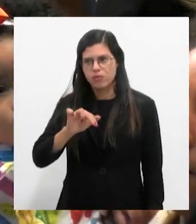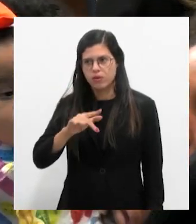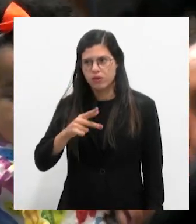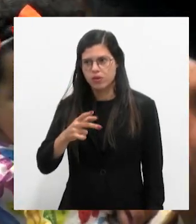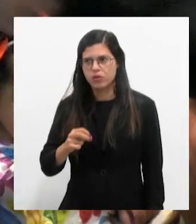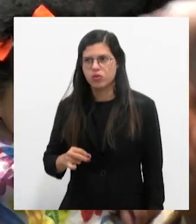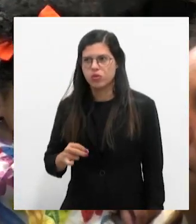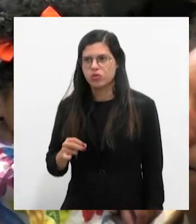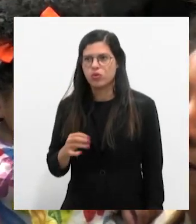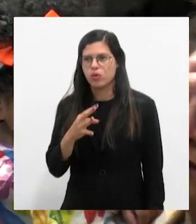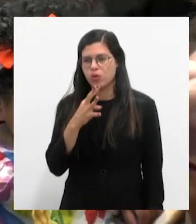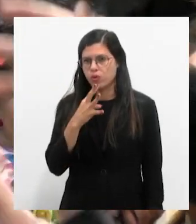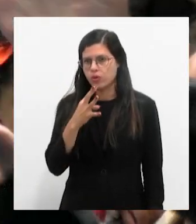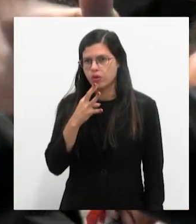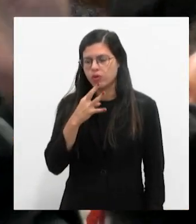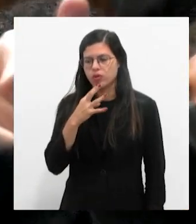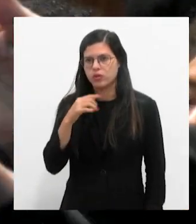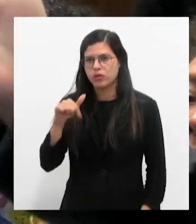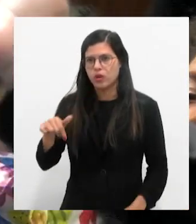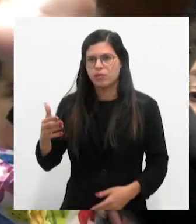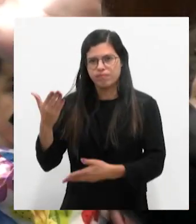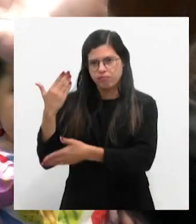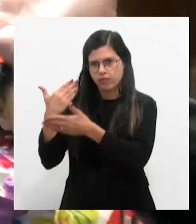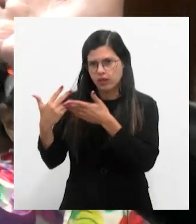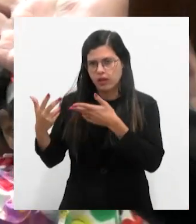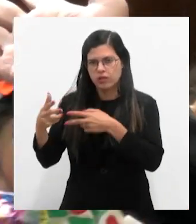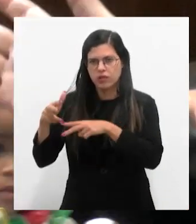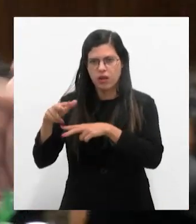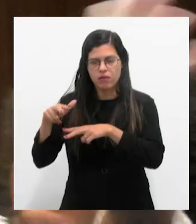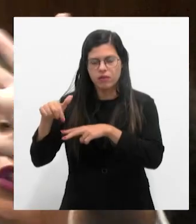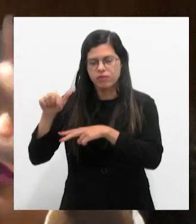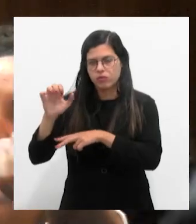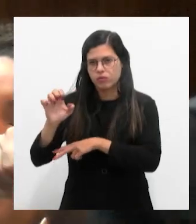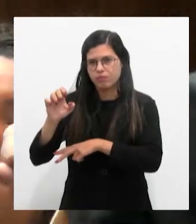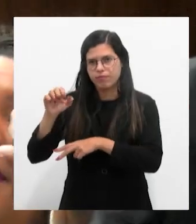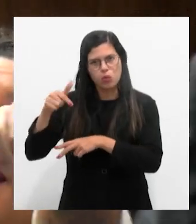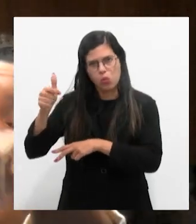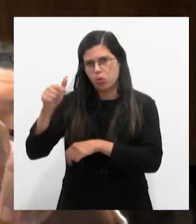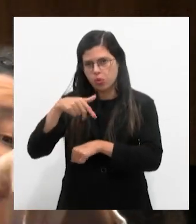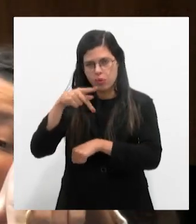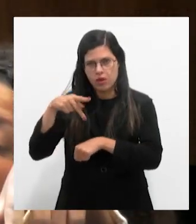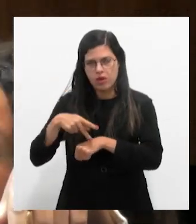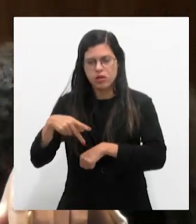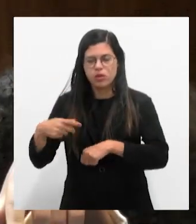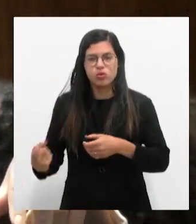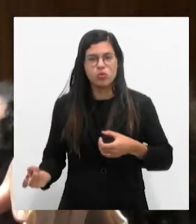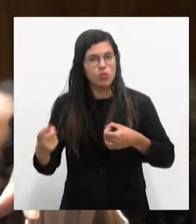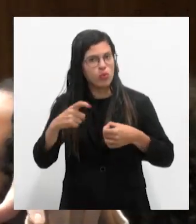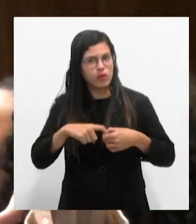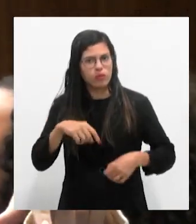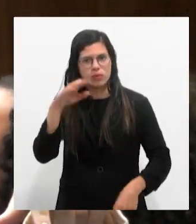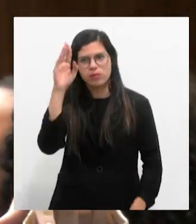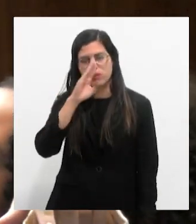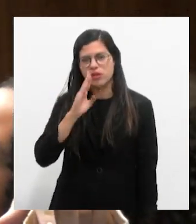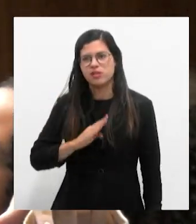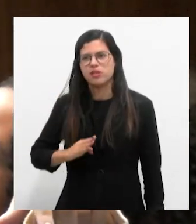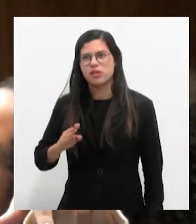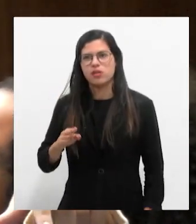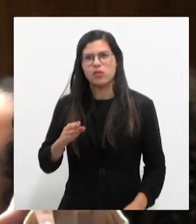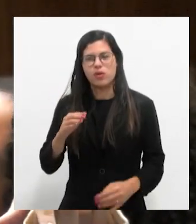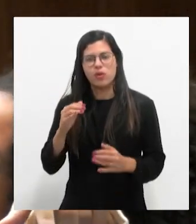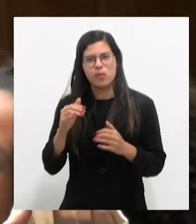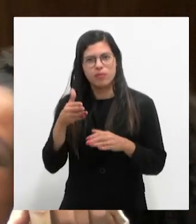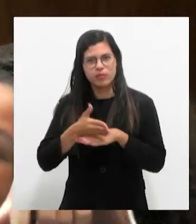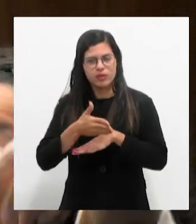no exílio, né? Logo que eu cheguei no Brasil, eu participei de muitas campanhas junto do